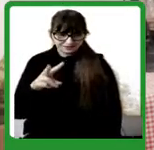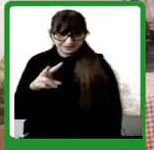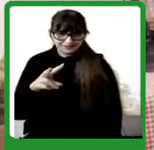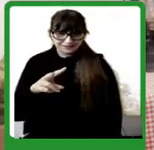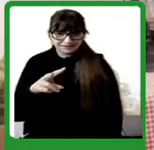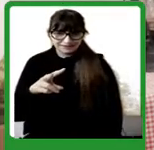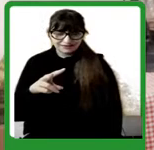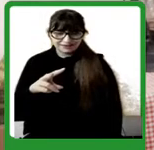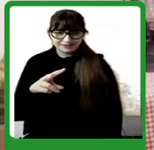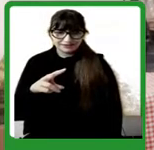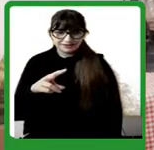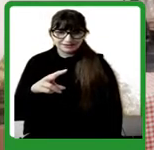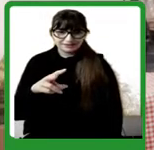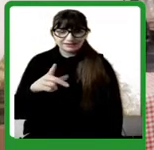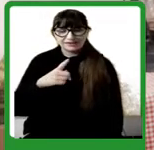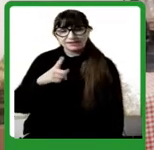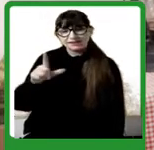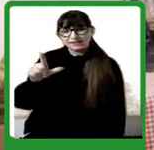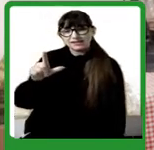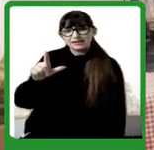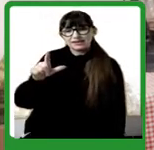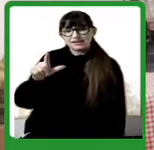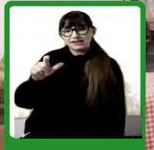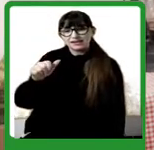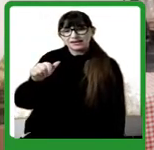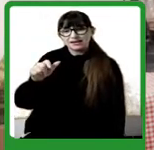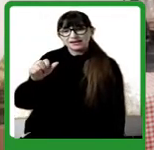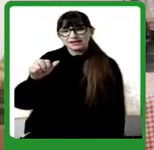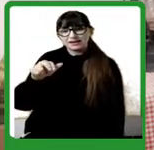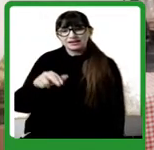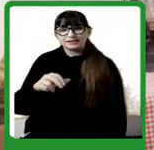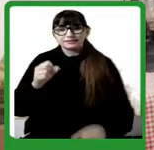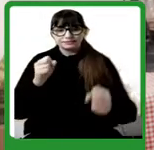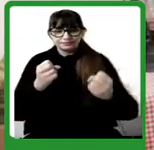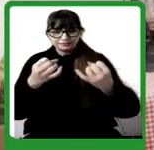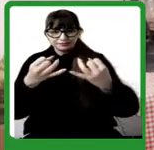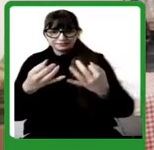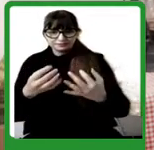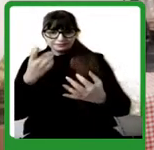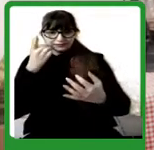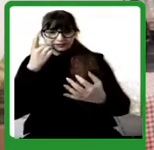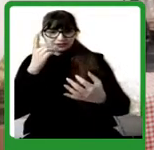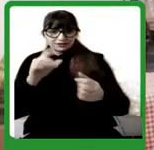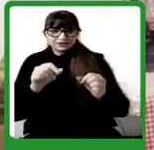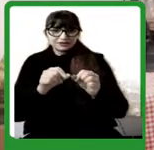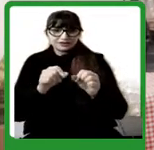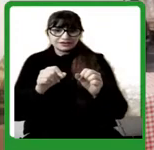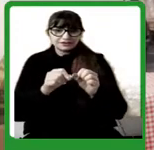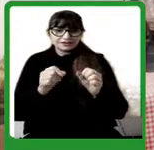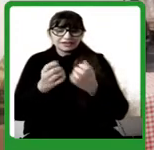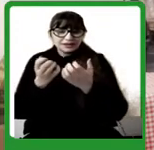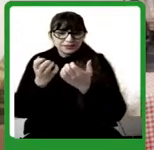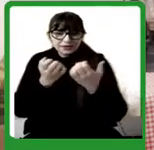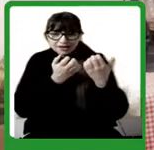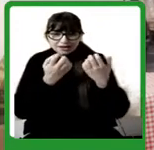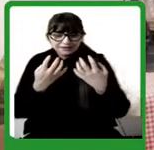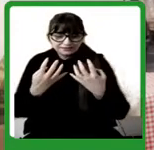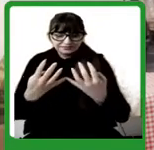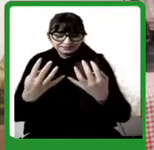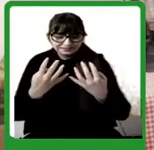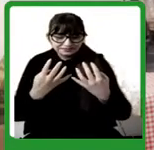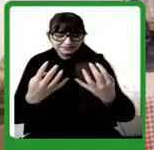Conte, Alan Carlos Giuliani, conte sobre os dias de fazer silagem no interior. Nossa senhora, é uma correria, um